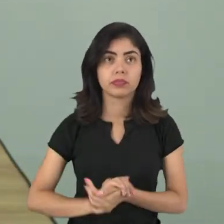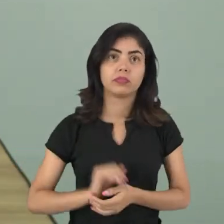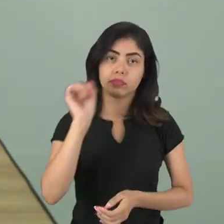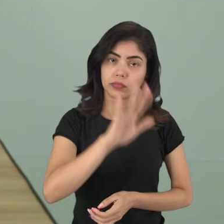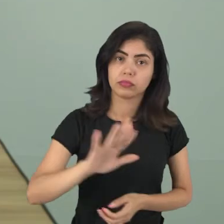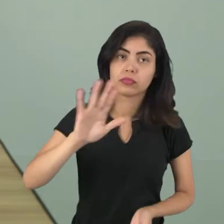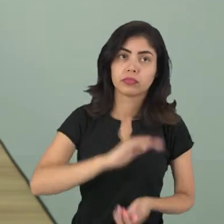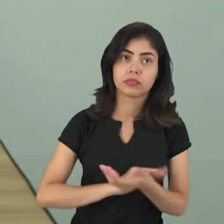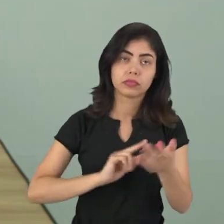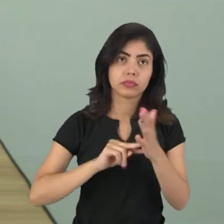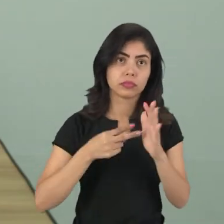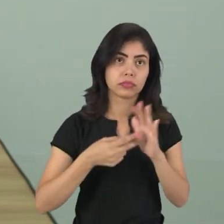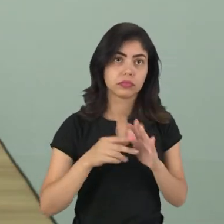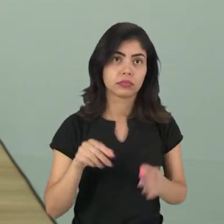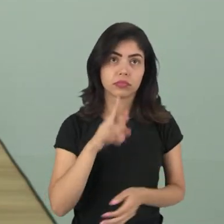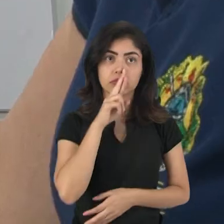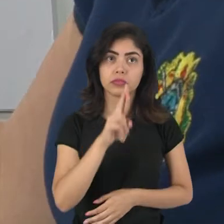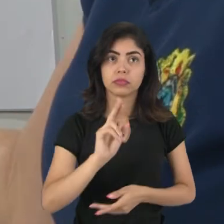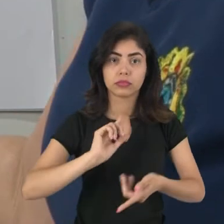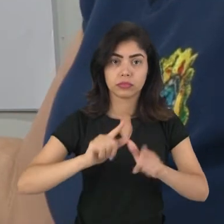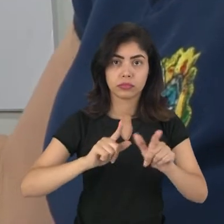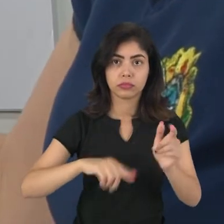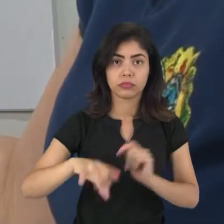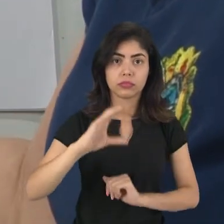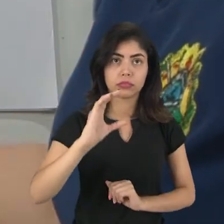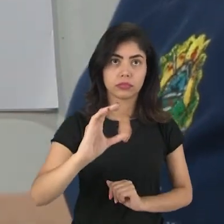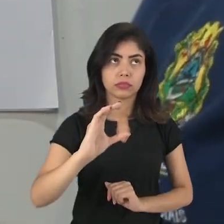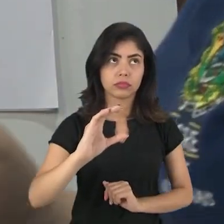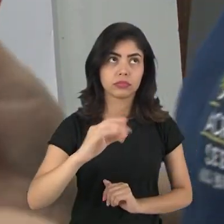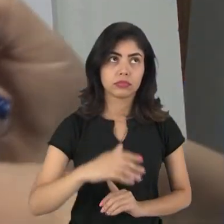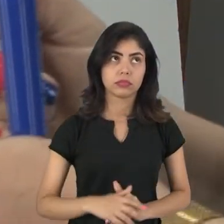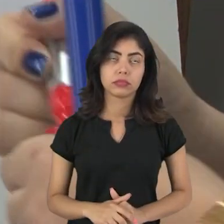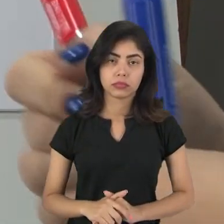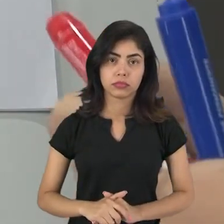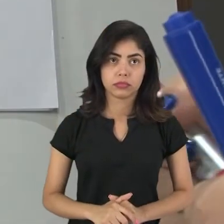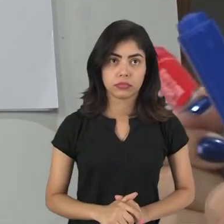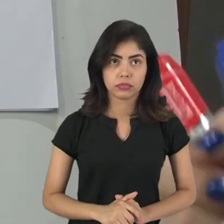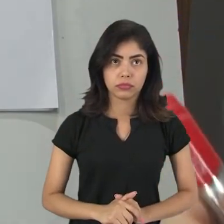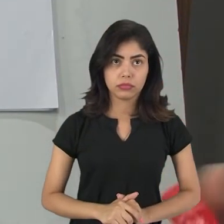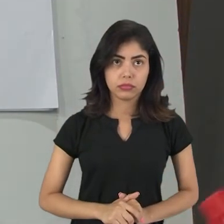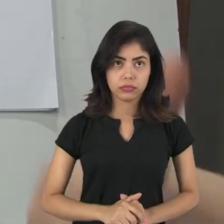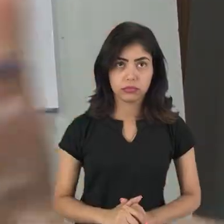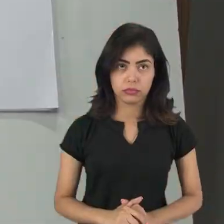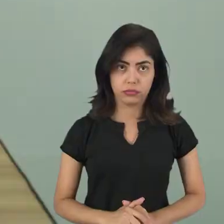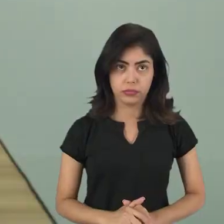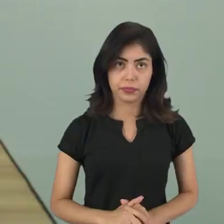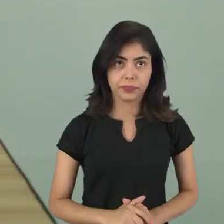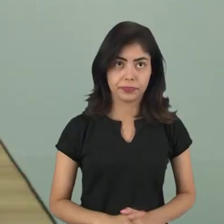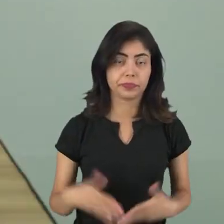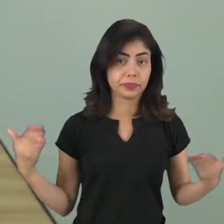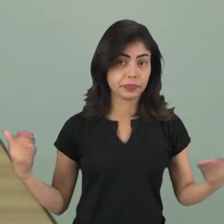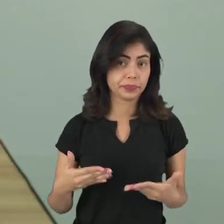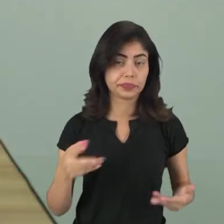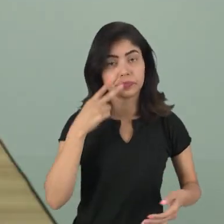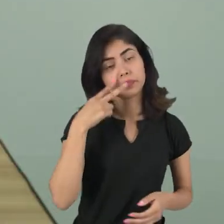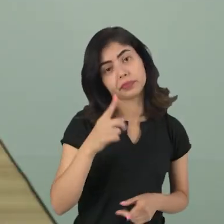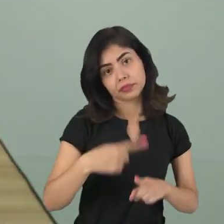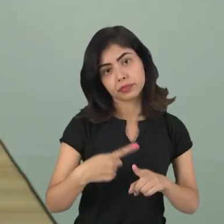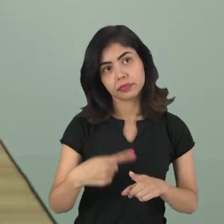93% dessa floresta ela foi devastada, ela desapareceu, certo? Então, essa é